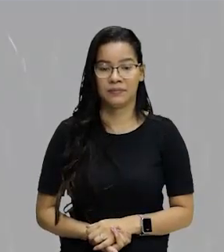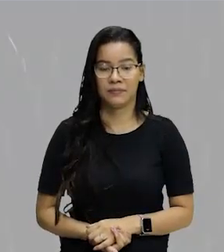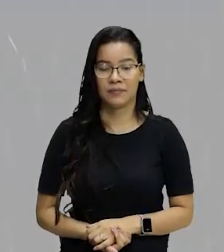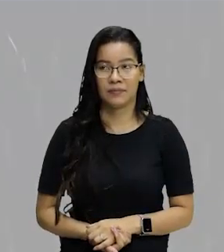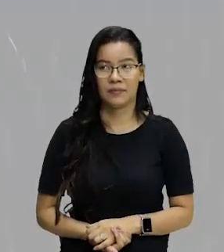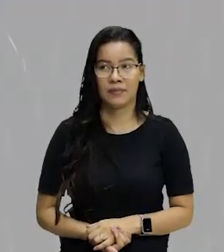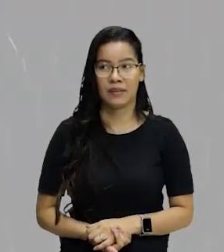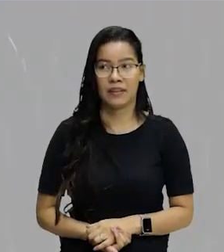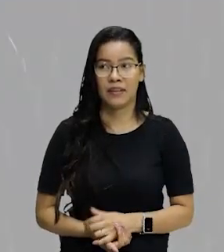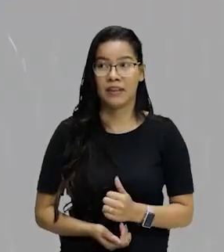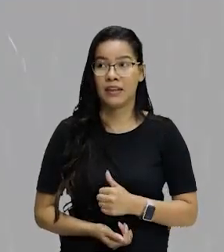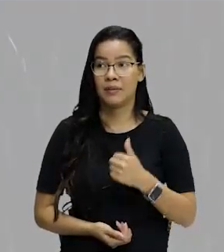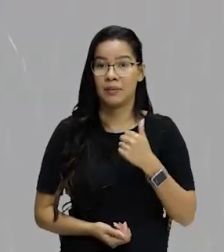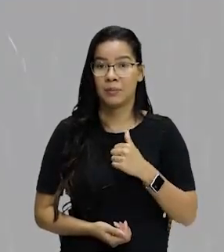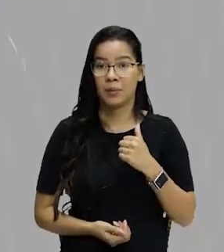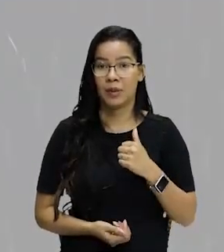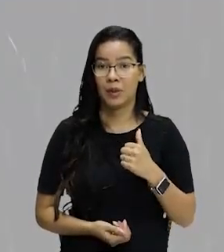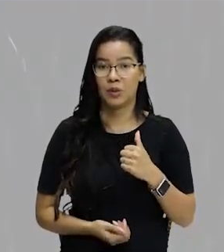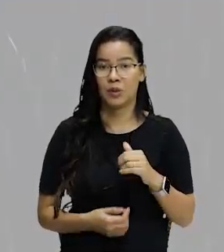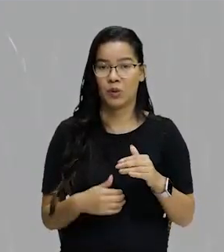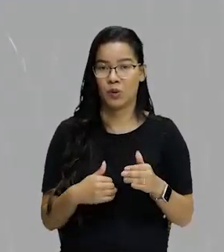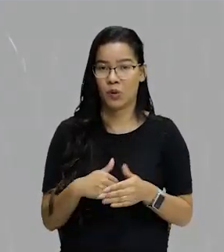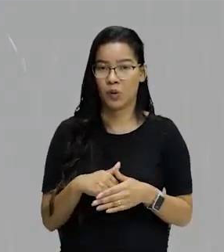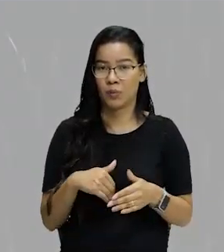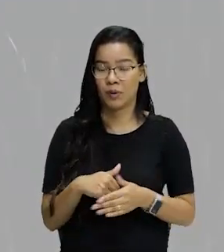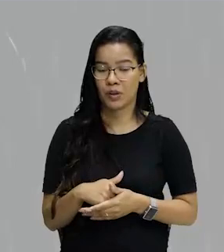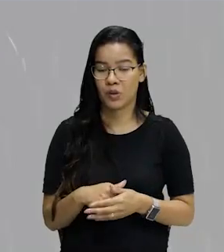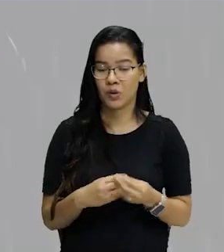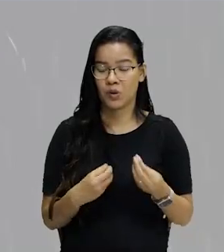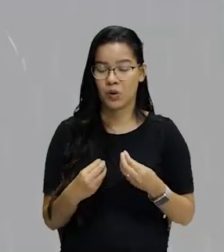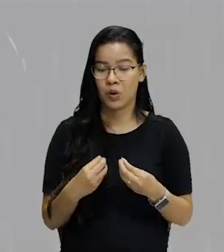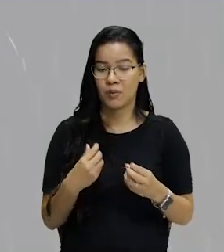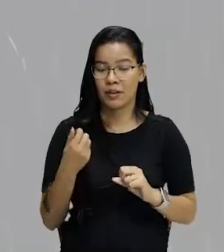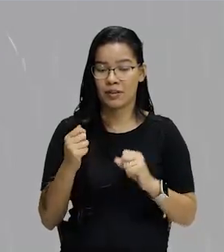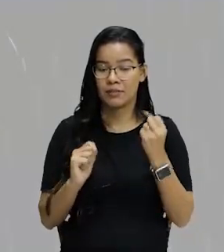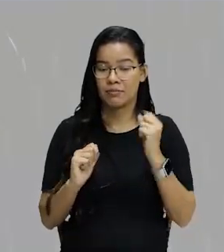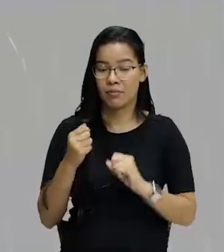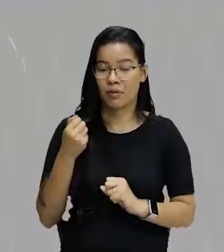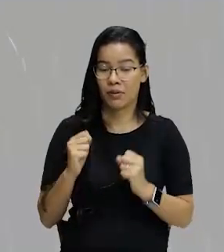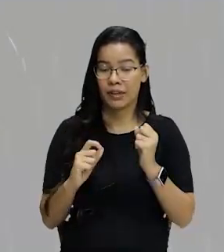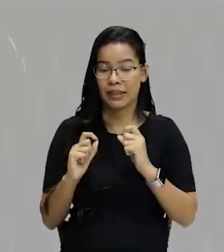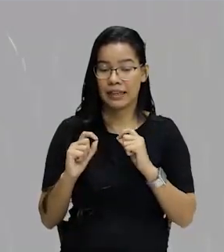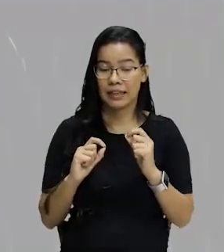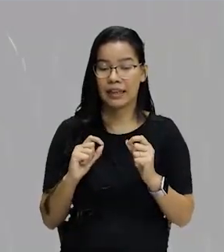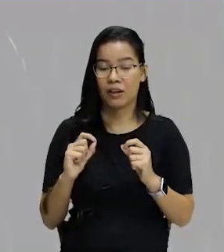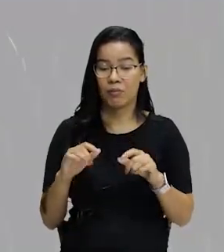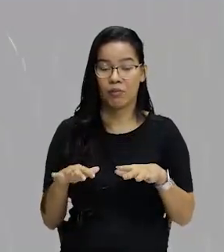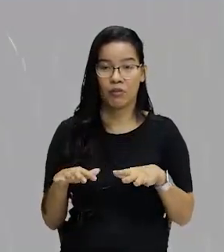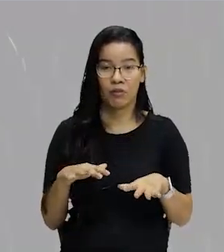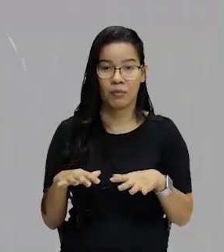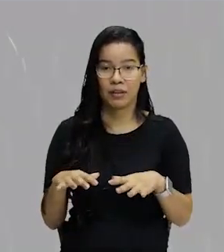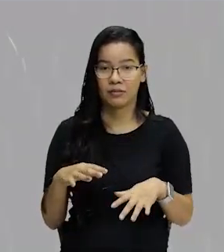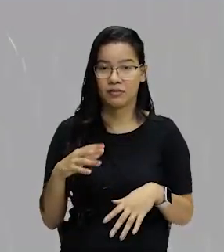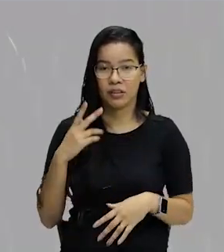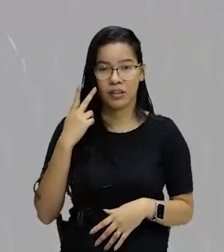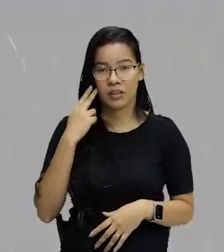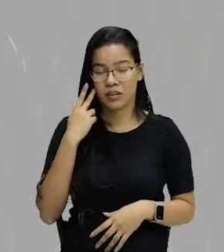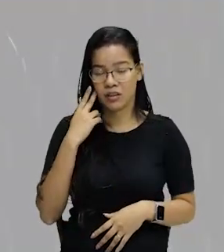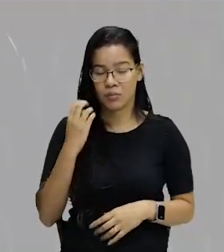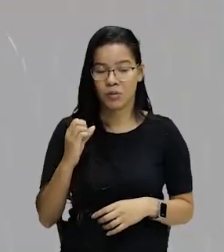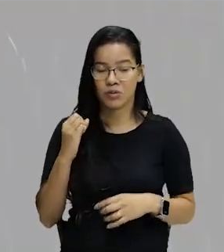aqui, ó, a primeira competição da escalada como esporte, o que era um movimento natural, como eu já falei para